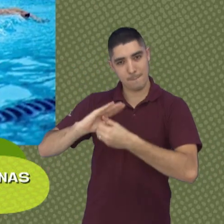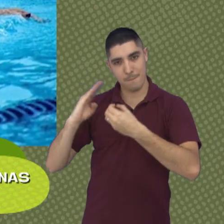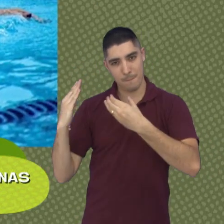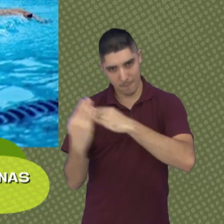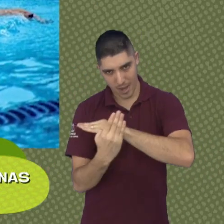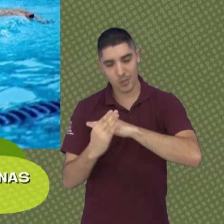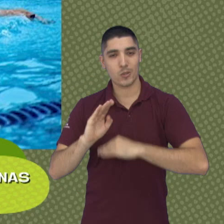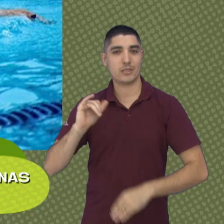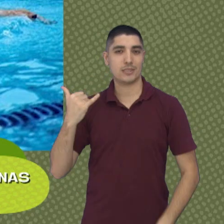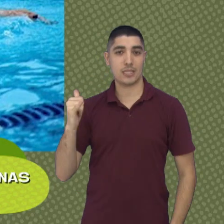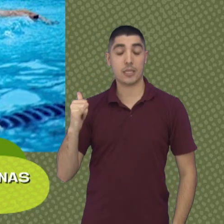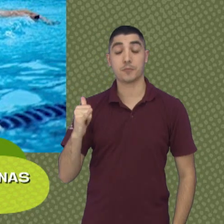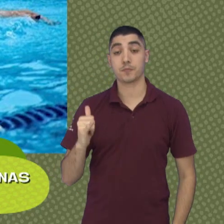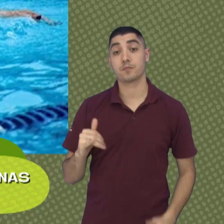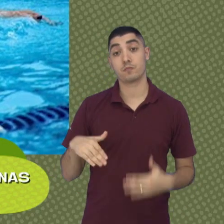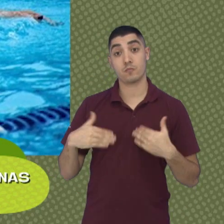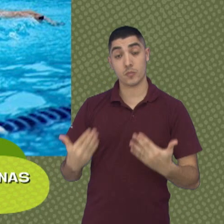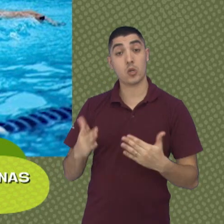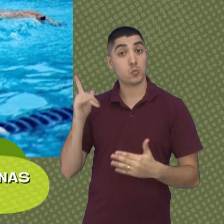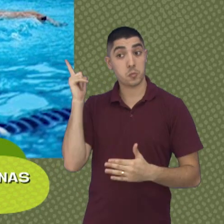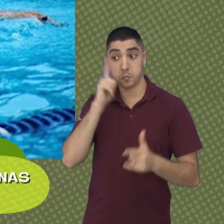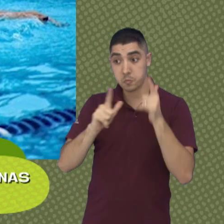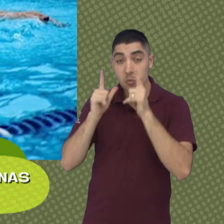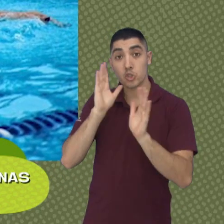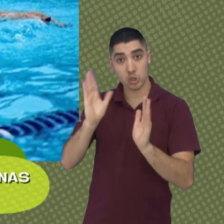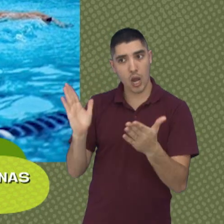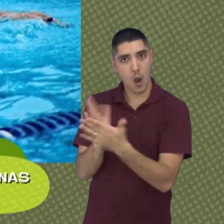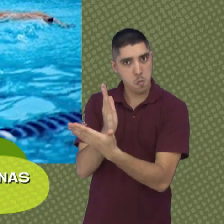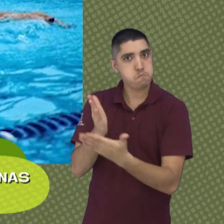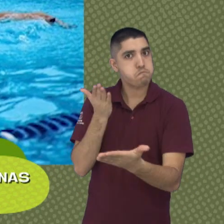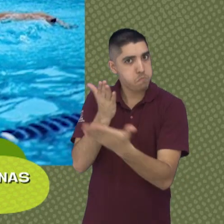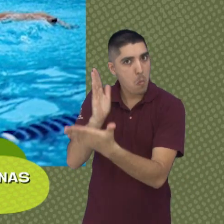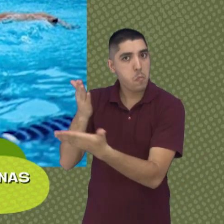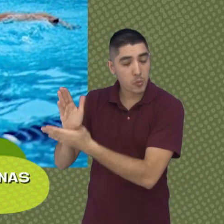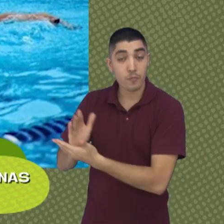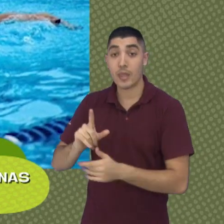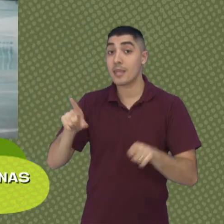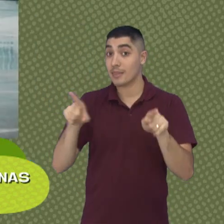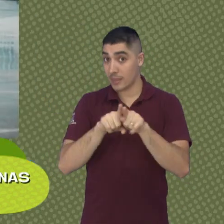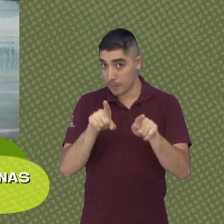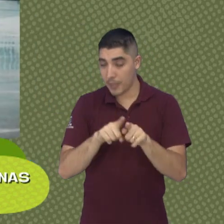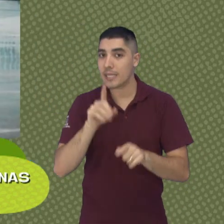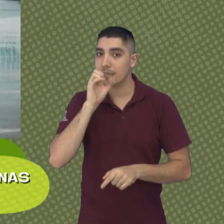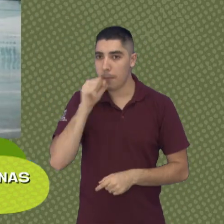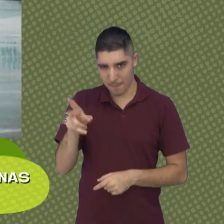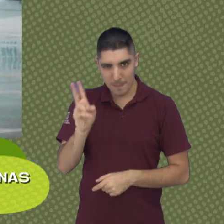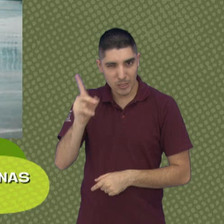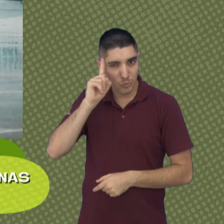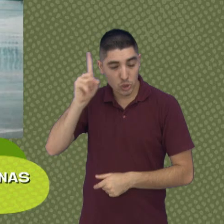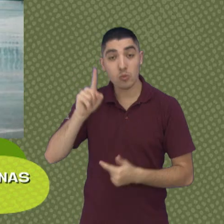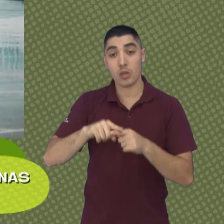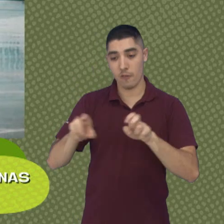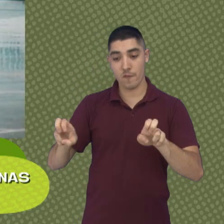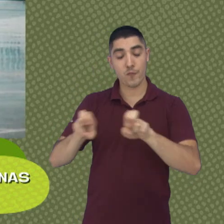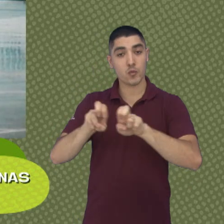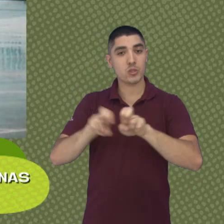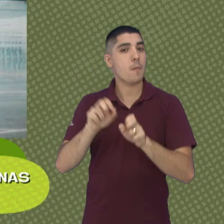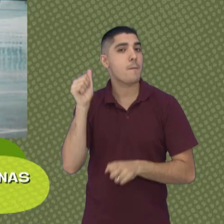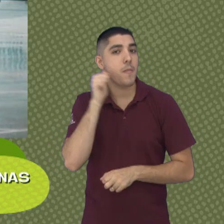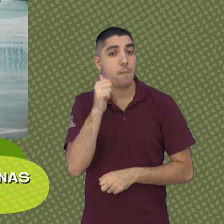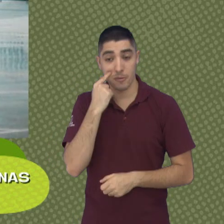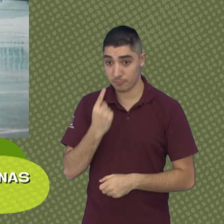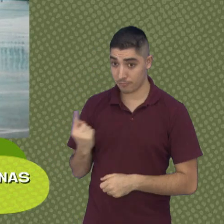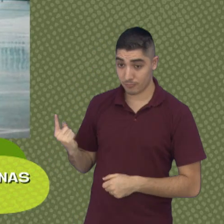37 participantes foram pré-aprovados. Também no sábado, você vai ver aí já, a seletiva de futsal feminino para